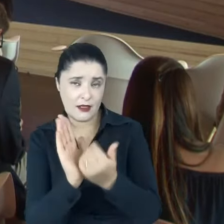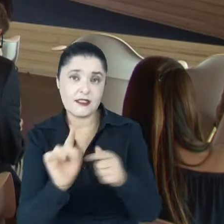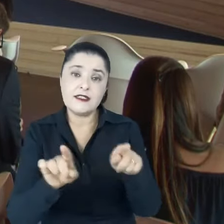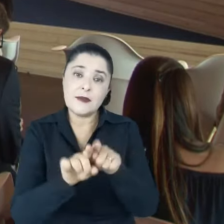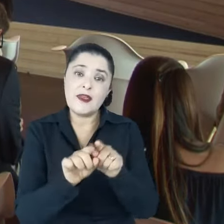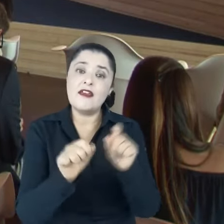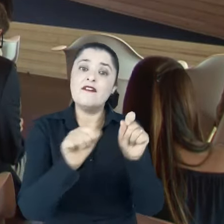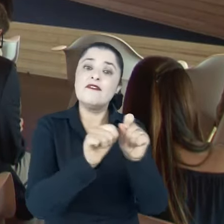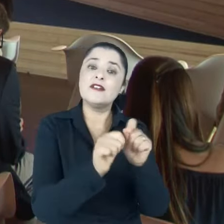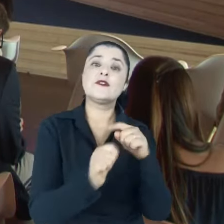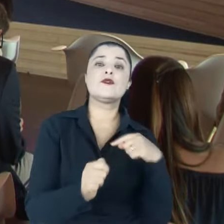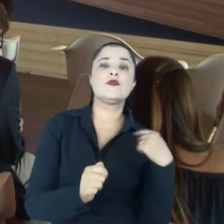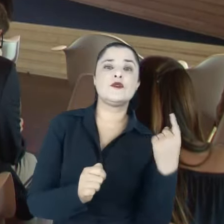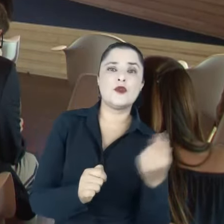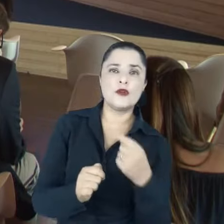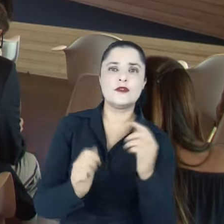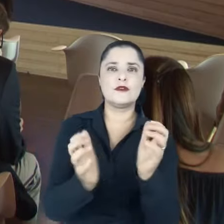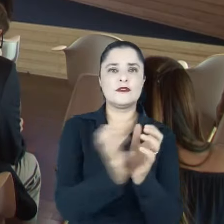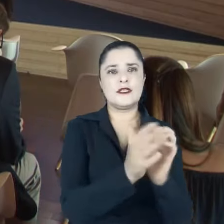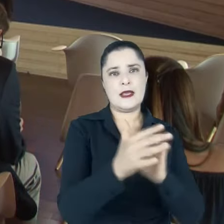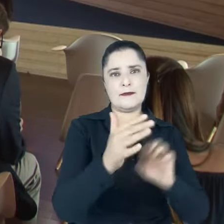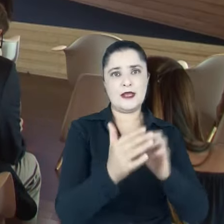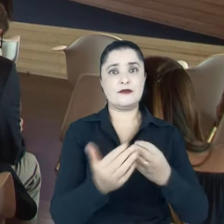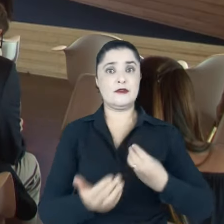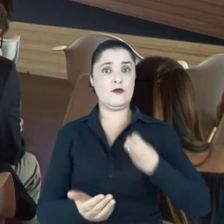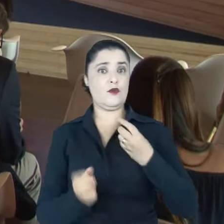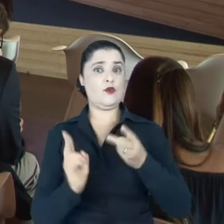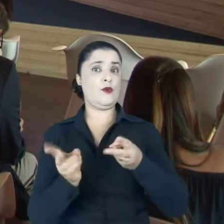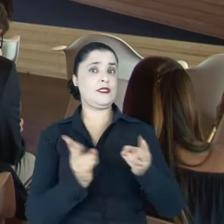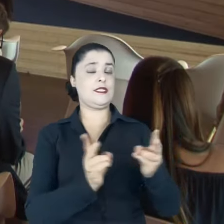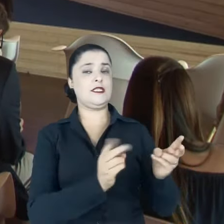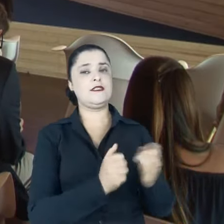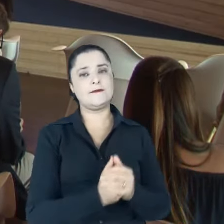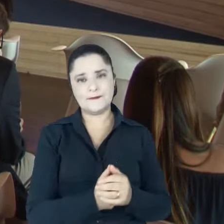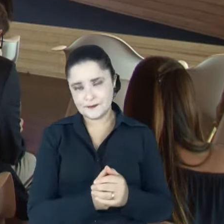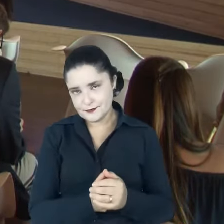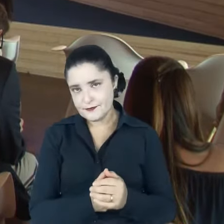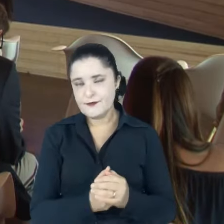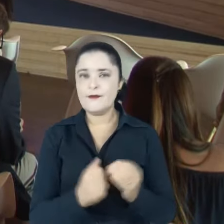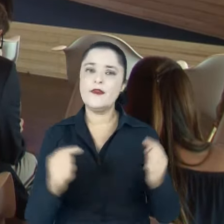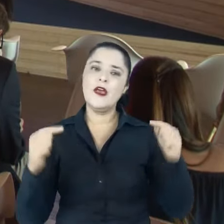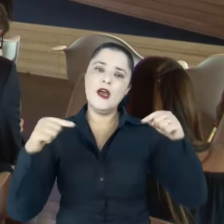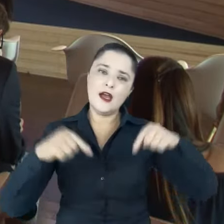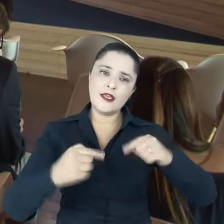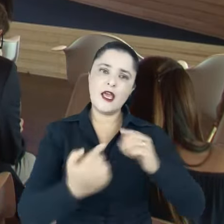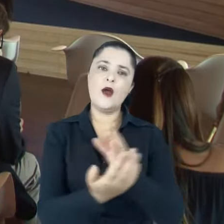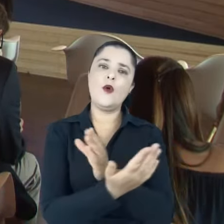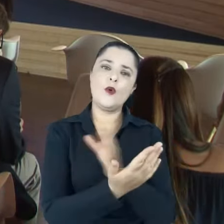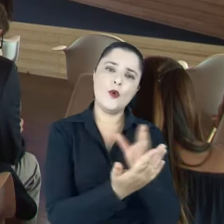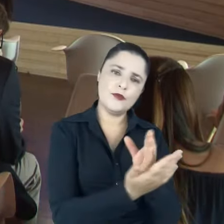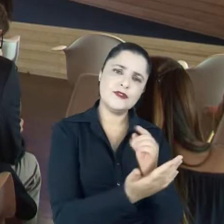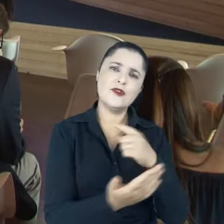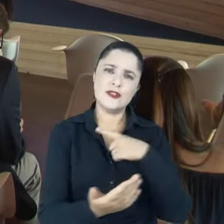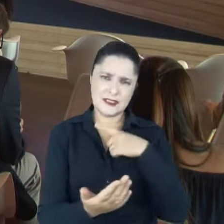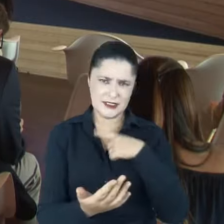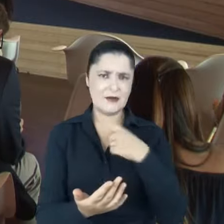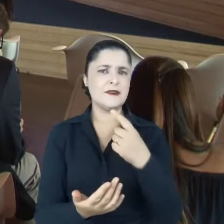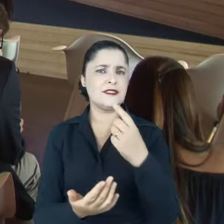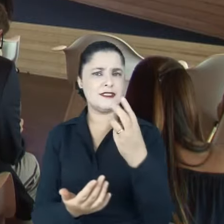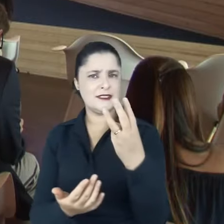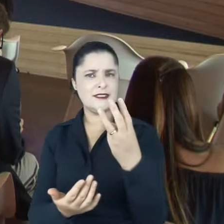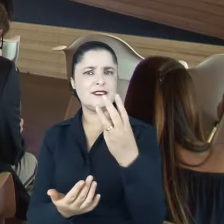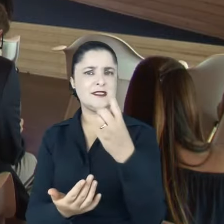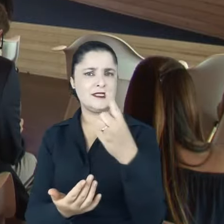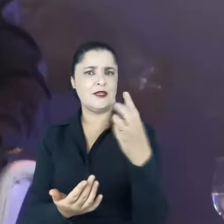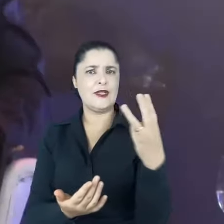nossas companhias subexistam. Aqui, algumas que... nós temos 130 anos, 150. A